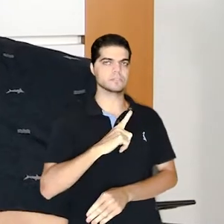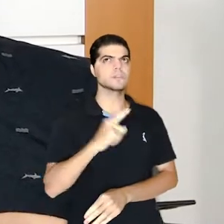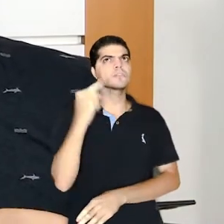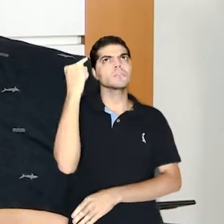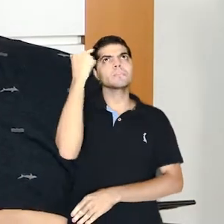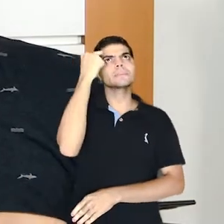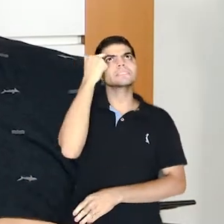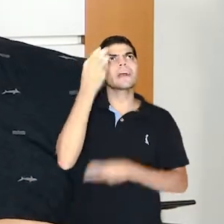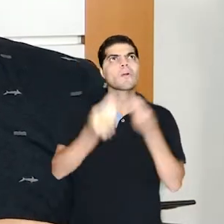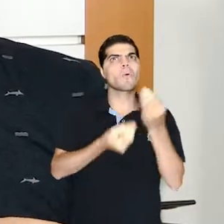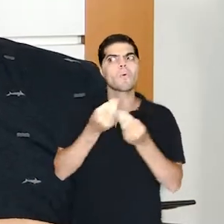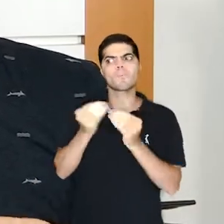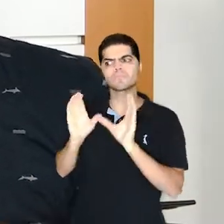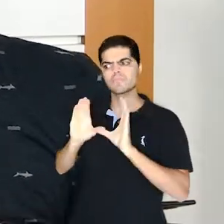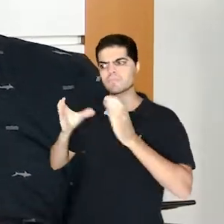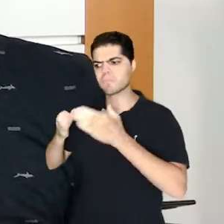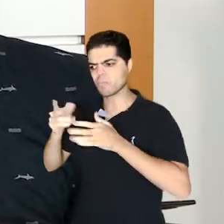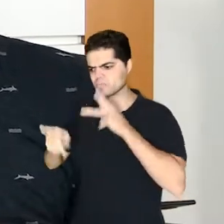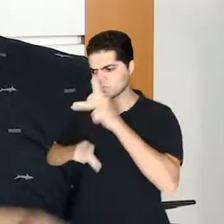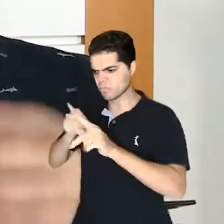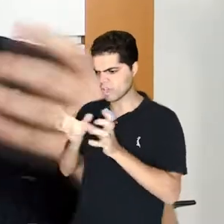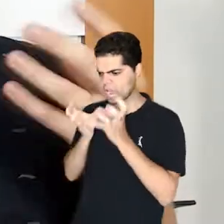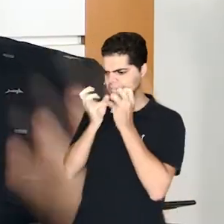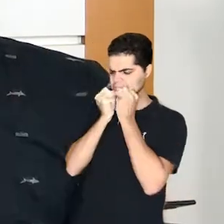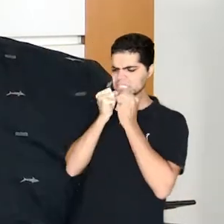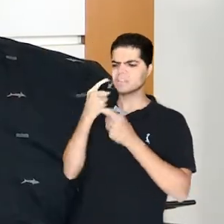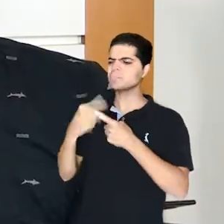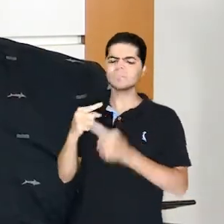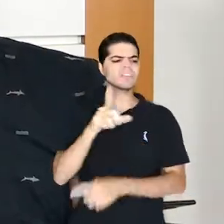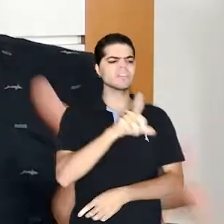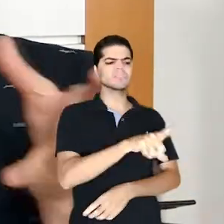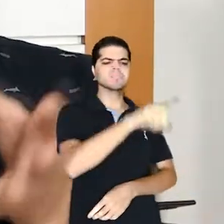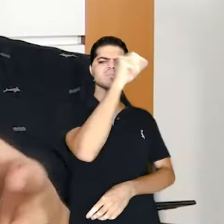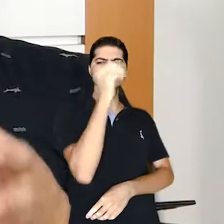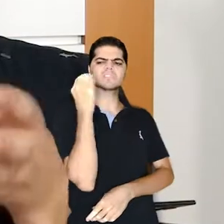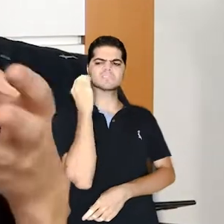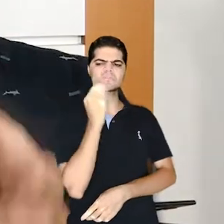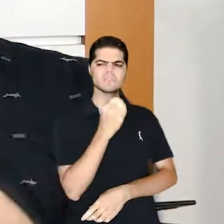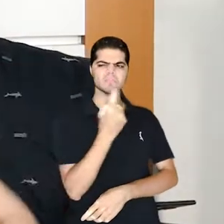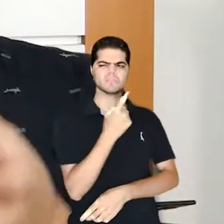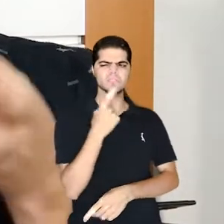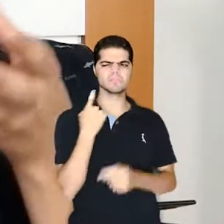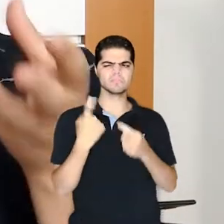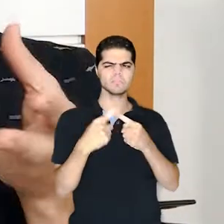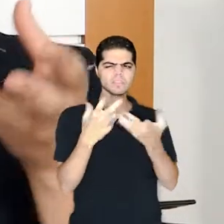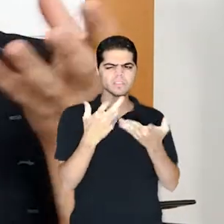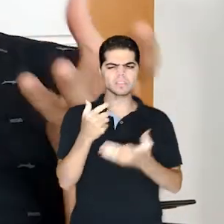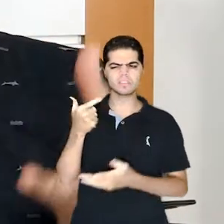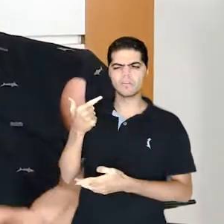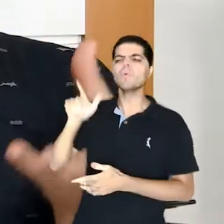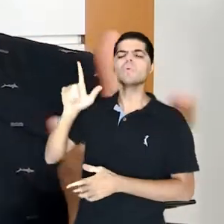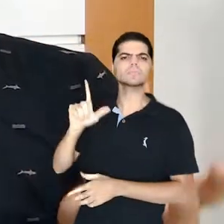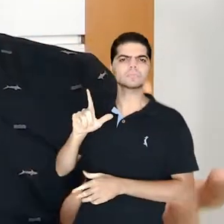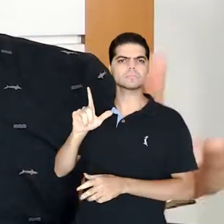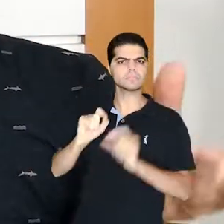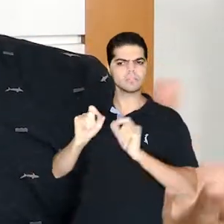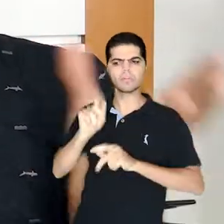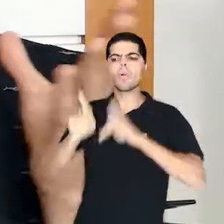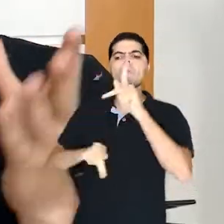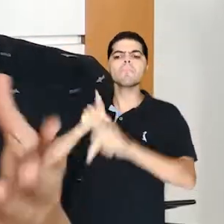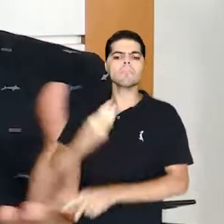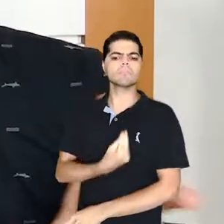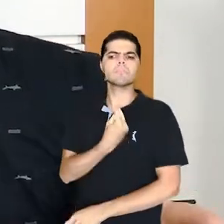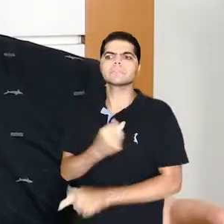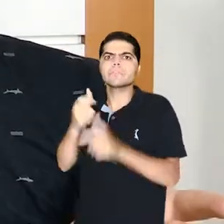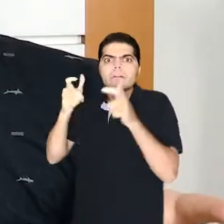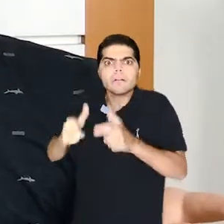pensa em silenciamento, quer dizer, por que que escolheram o Dom Pedro e não os outros, a gente tem que pensar onde estava o povo